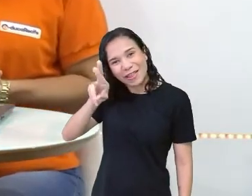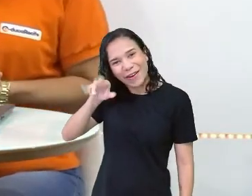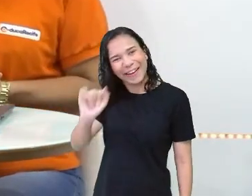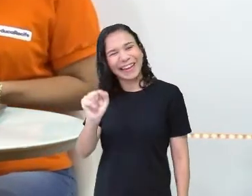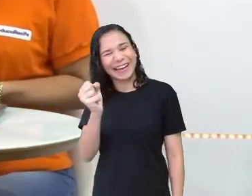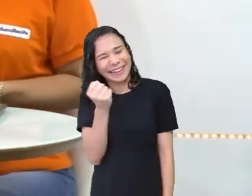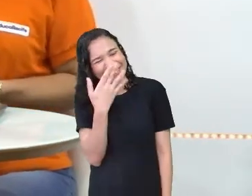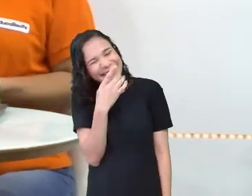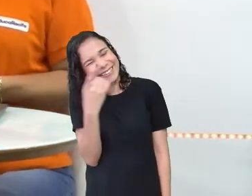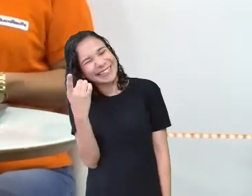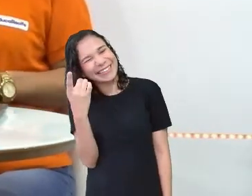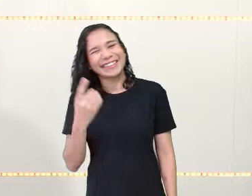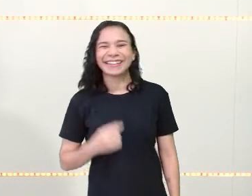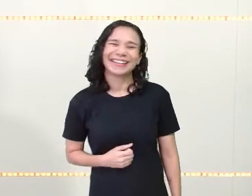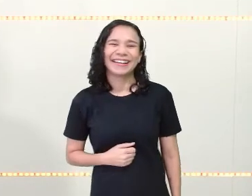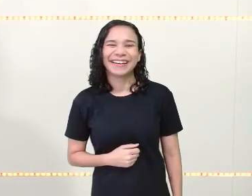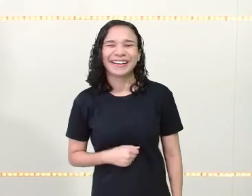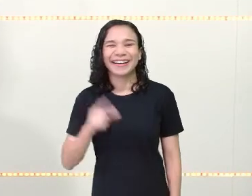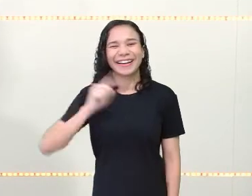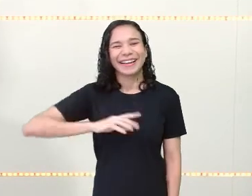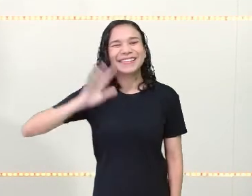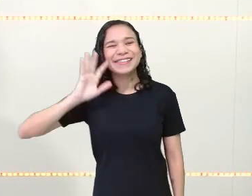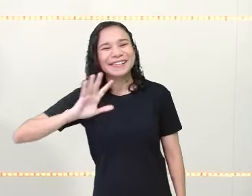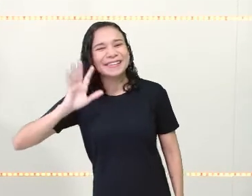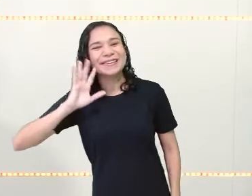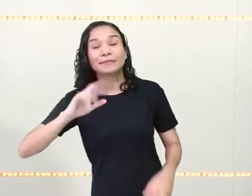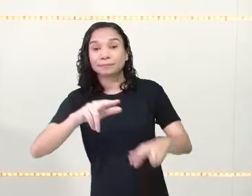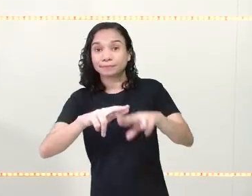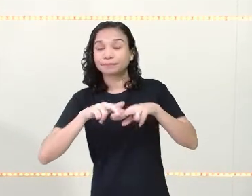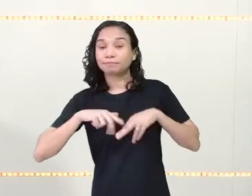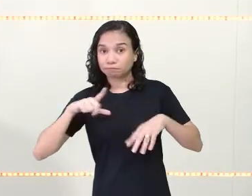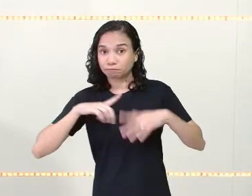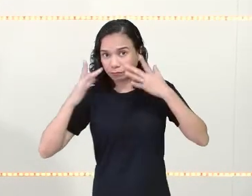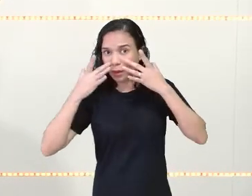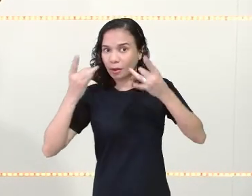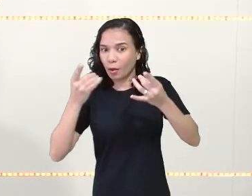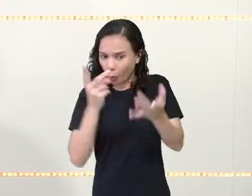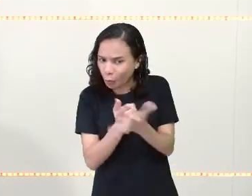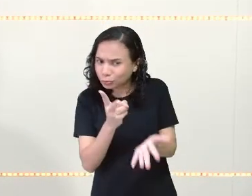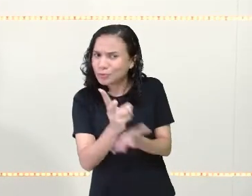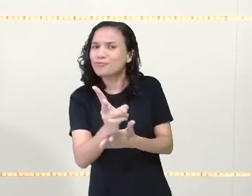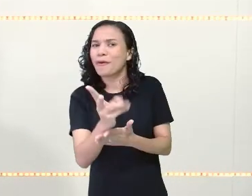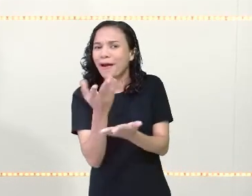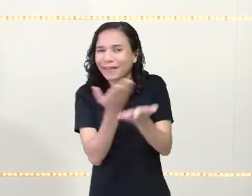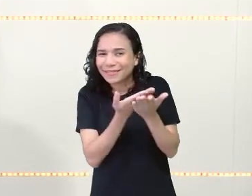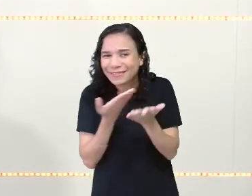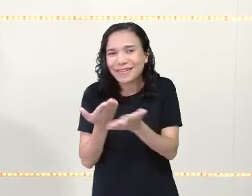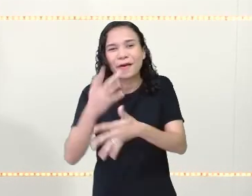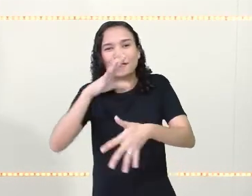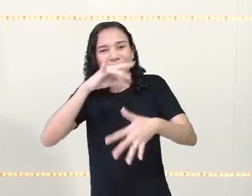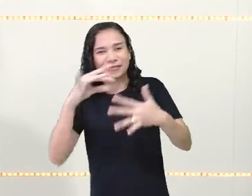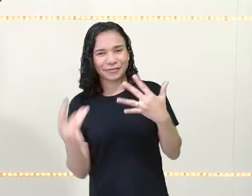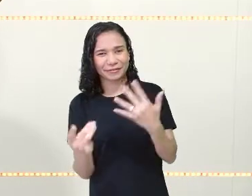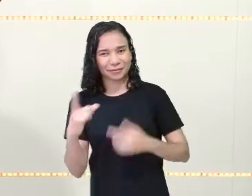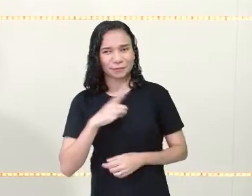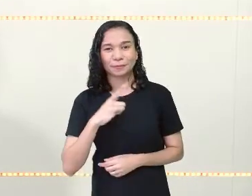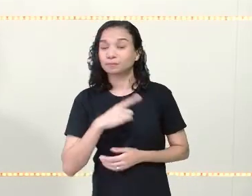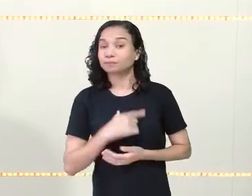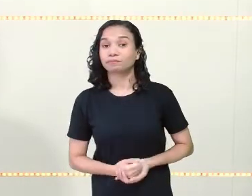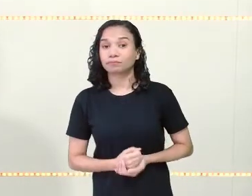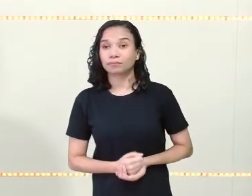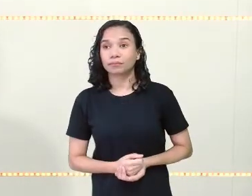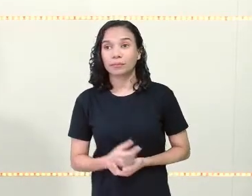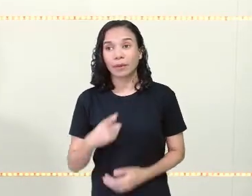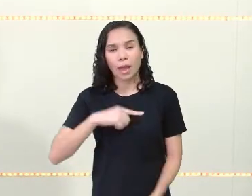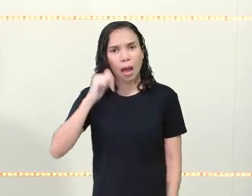dia, professora Esther. Que legal! Então, fica aí, viu, Vitória, prestando bem atenção nos detalhes dessa aula.